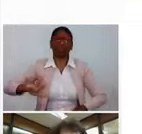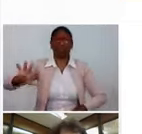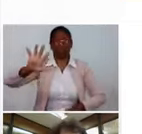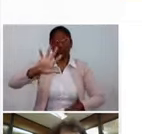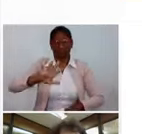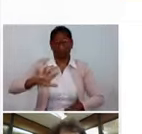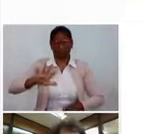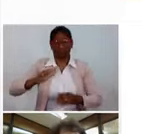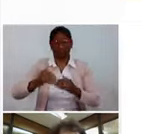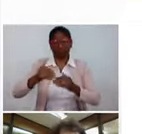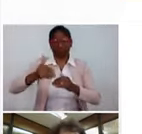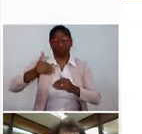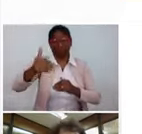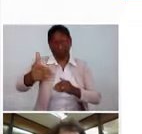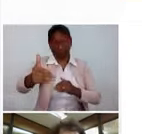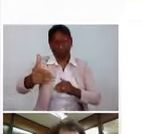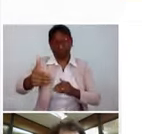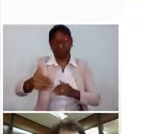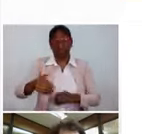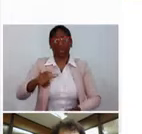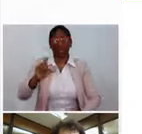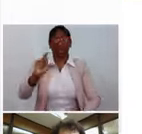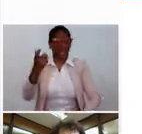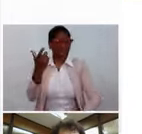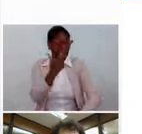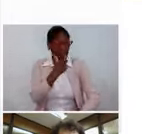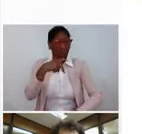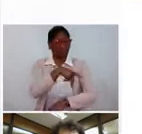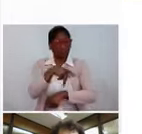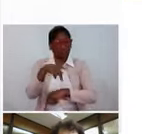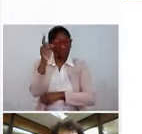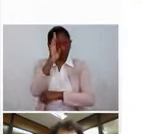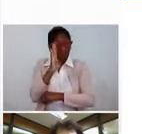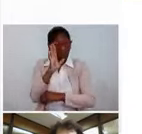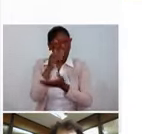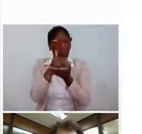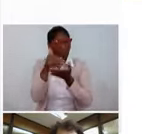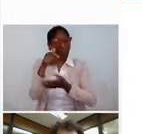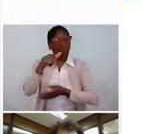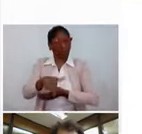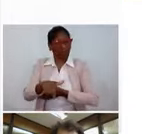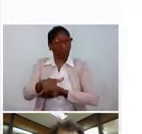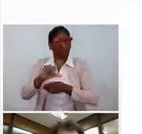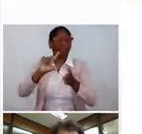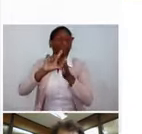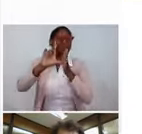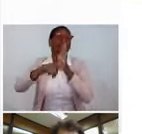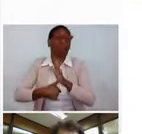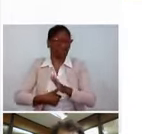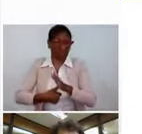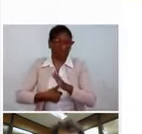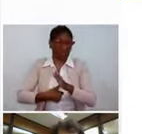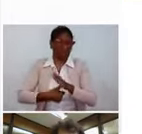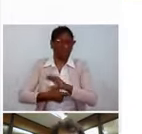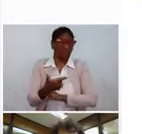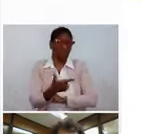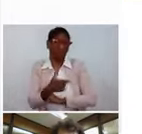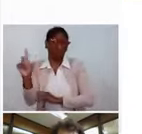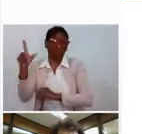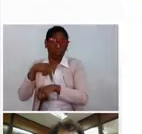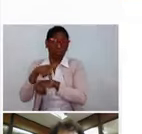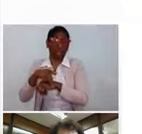para avançar, né? Claro que a vacinação aqui no país como um todo, ela iniciou mais tarde do que em todos esses países mostrados no